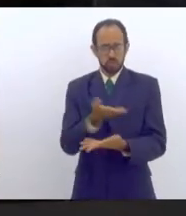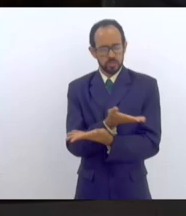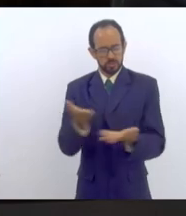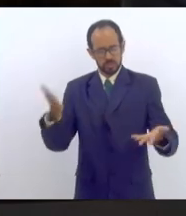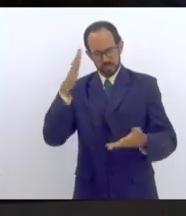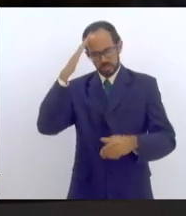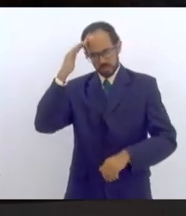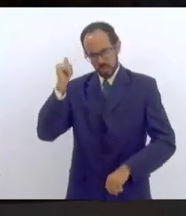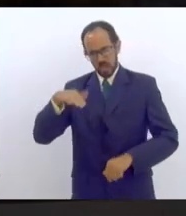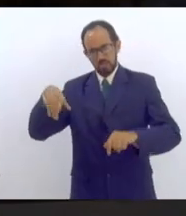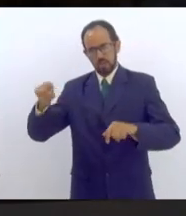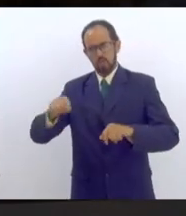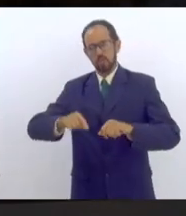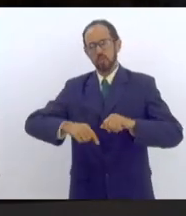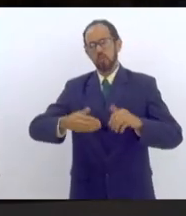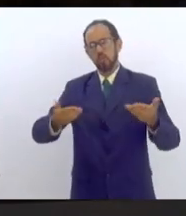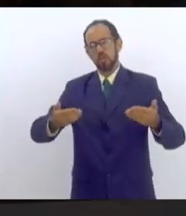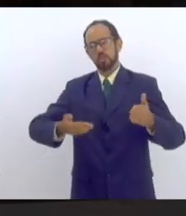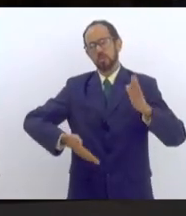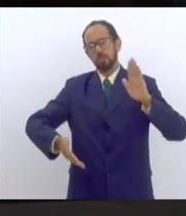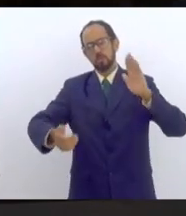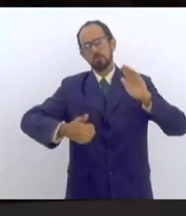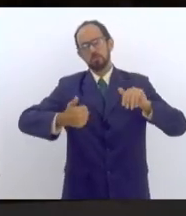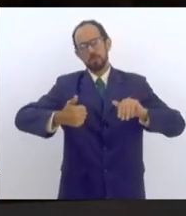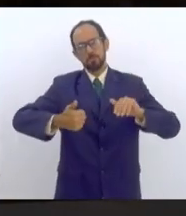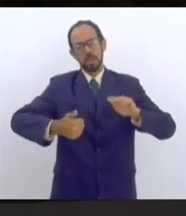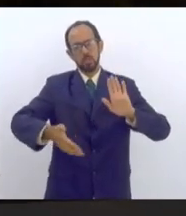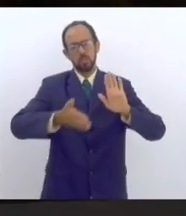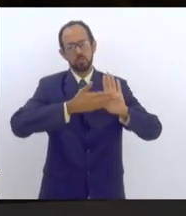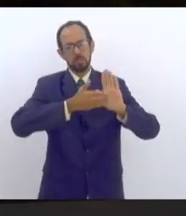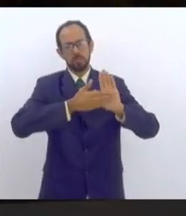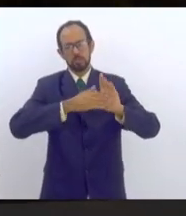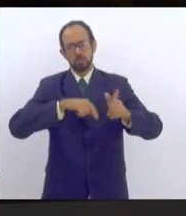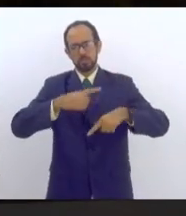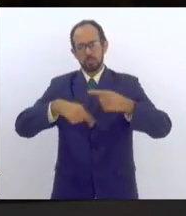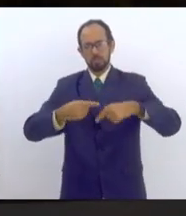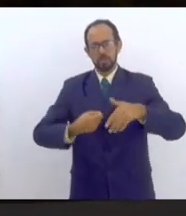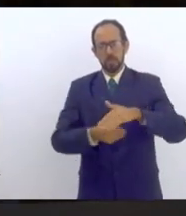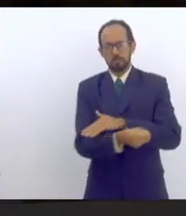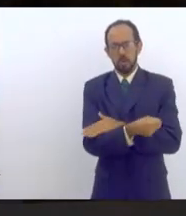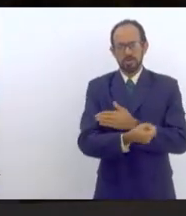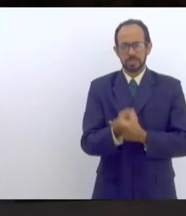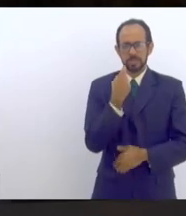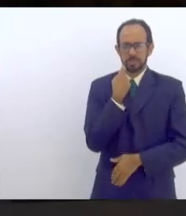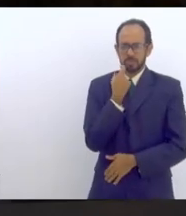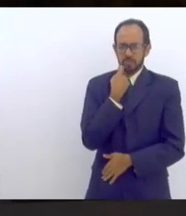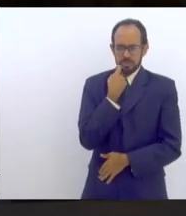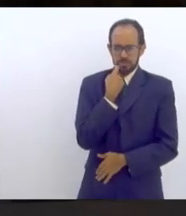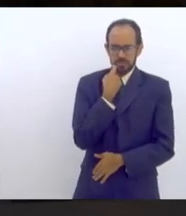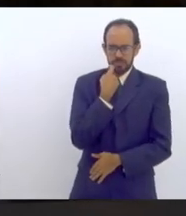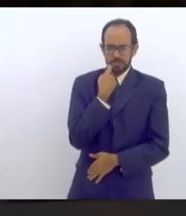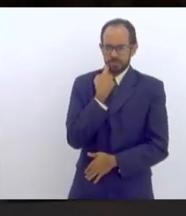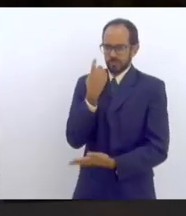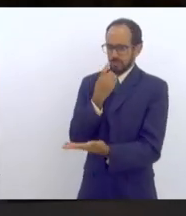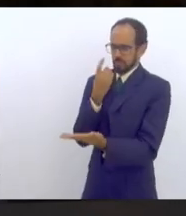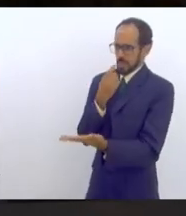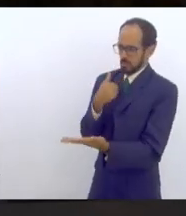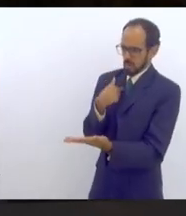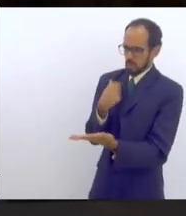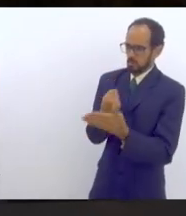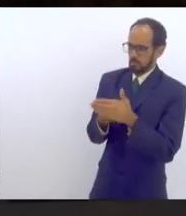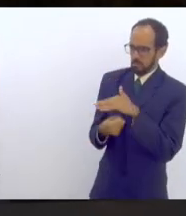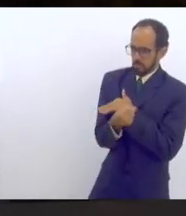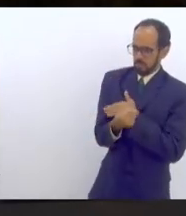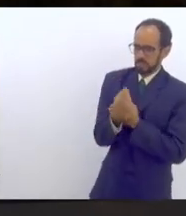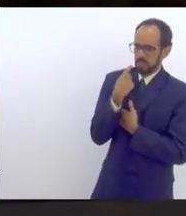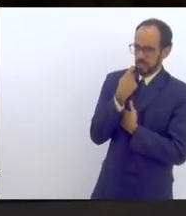saibam que esse é o meu primeiro compromisso oficial após a posse sexta-feira. Deputado, eu tomei posse sexta-feira, Vossa